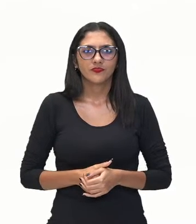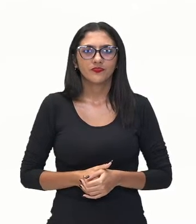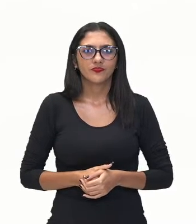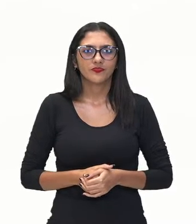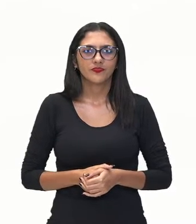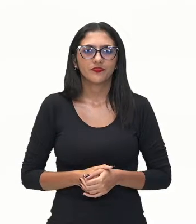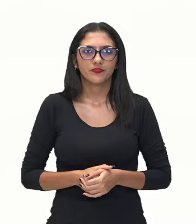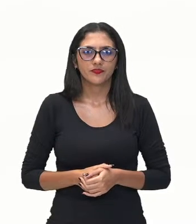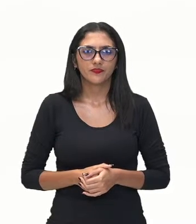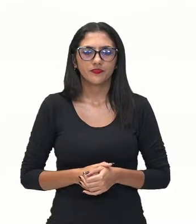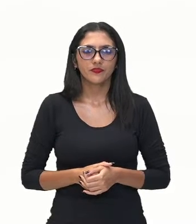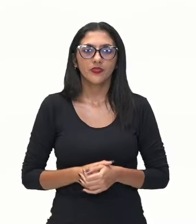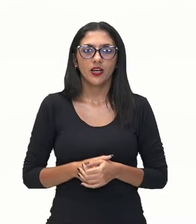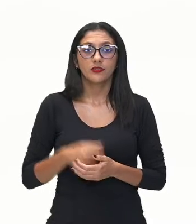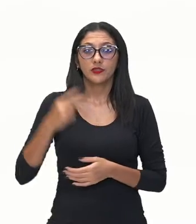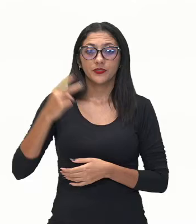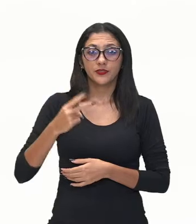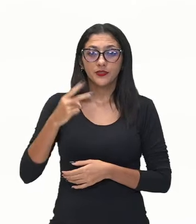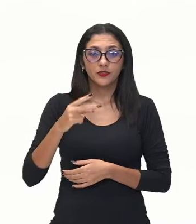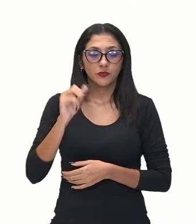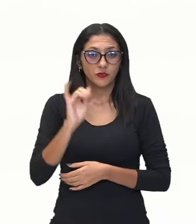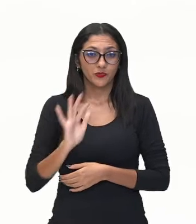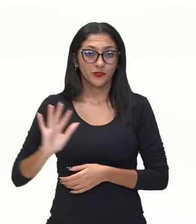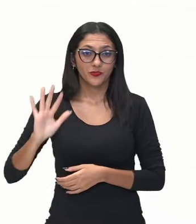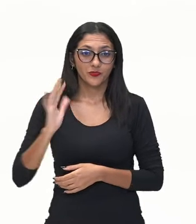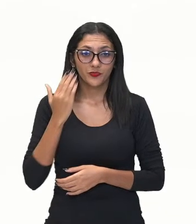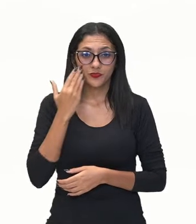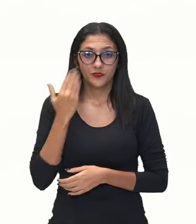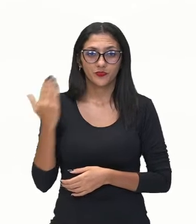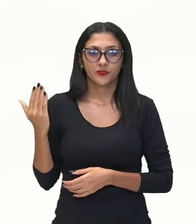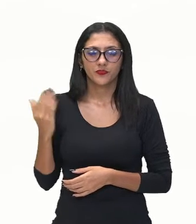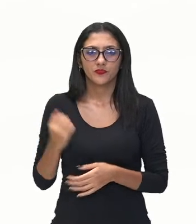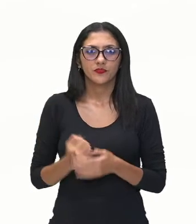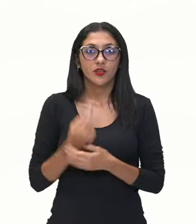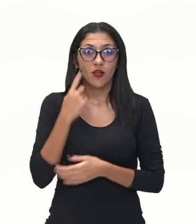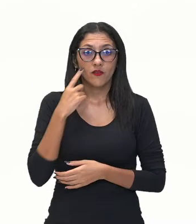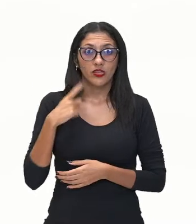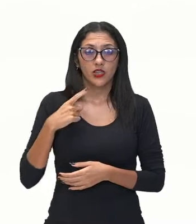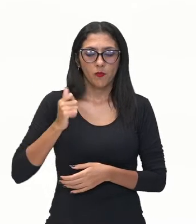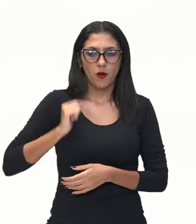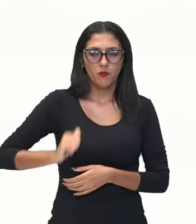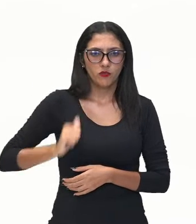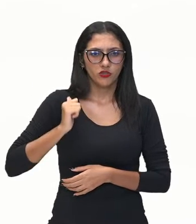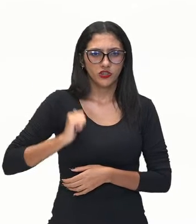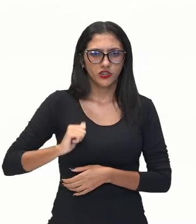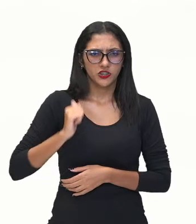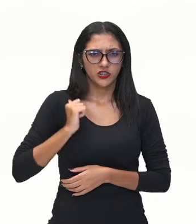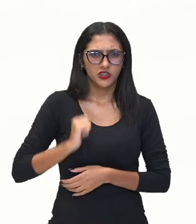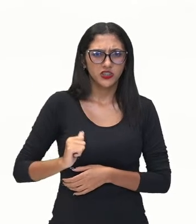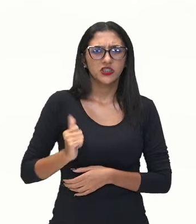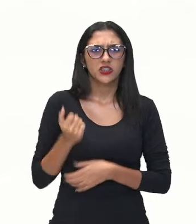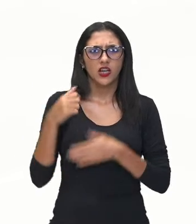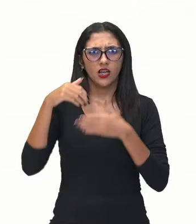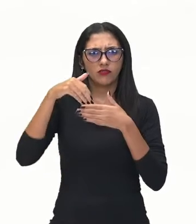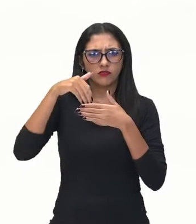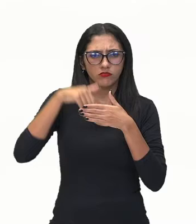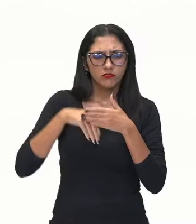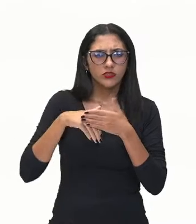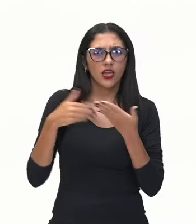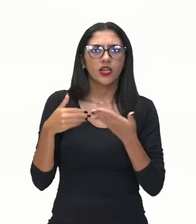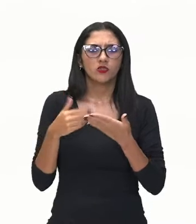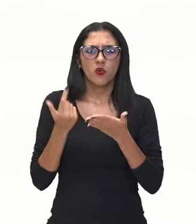A moça aqui, a gente vê que ela tem uma mochila, né, com alguns livros, caderno, e